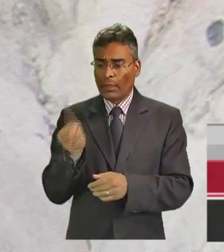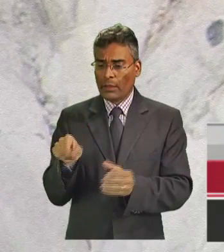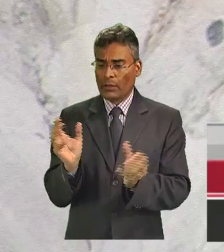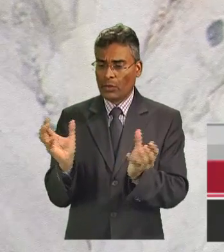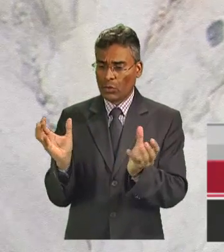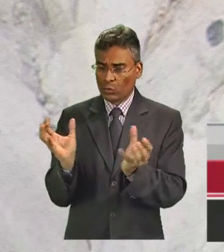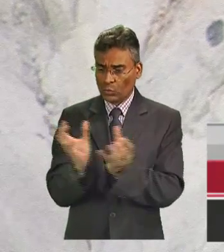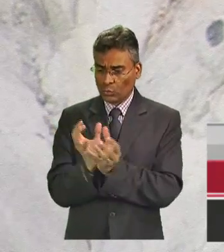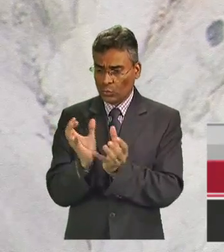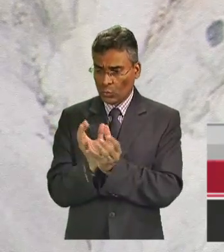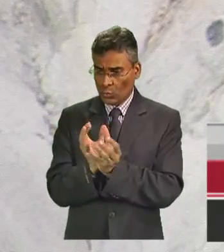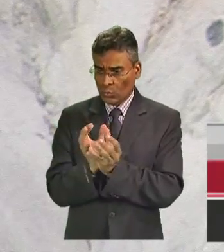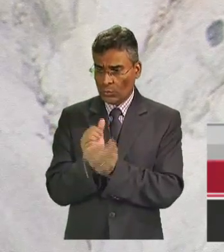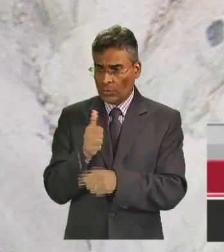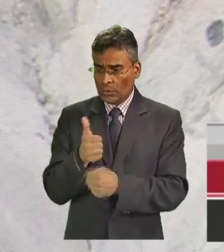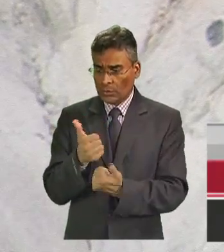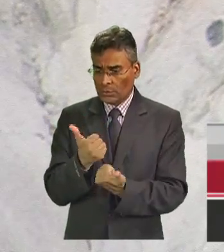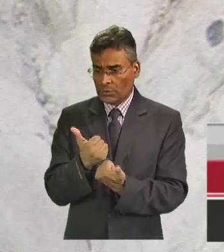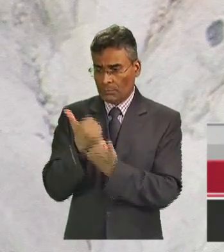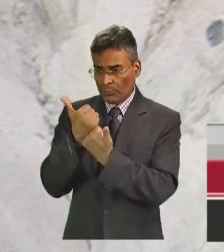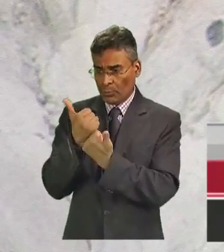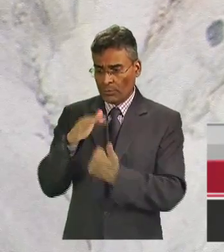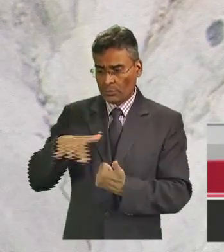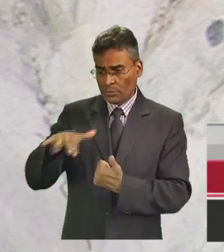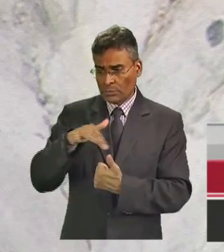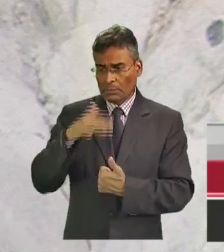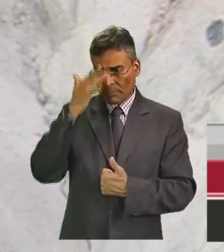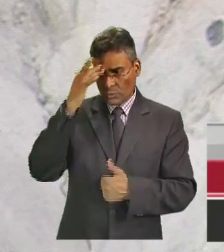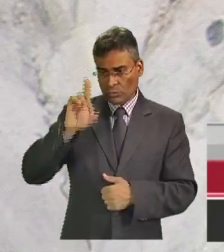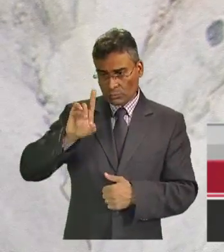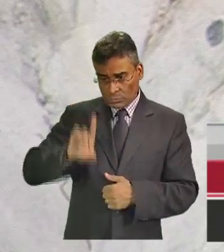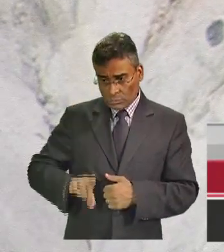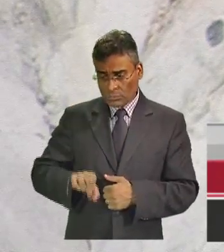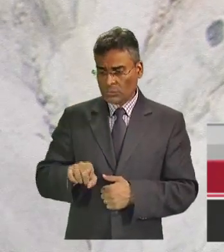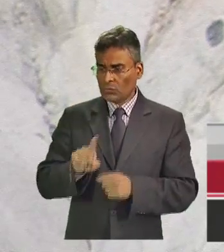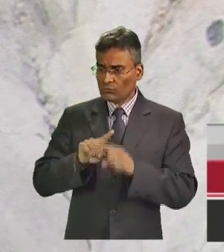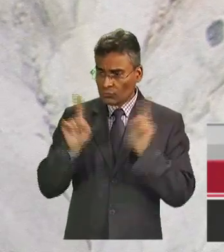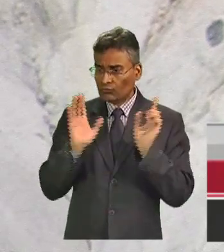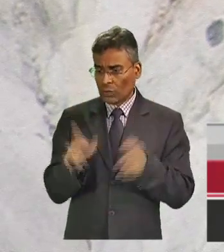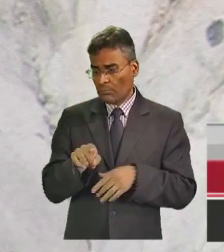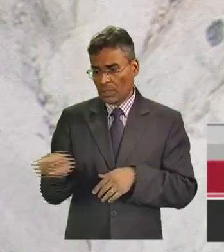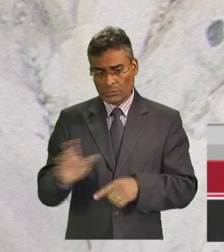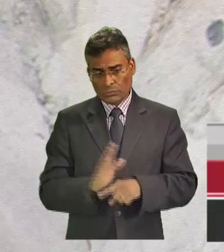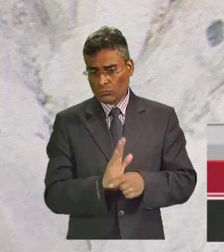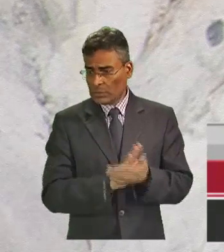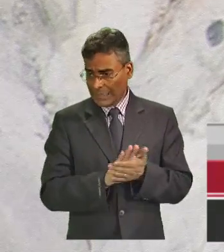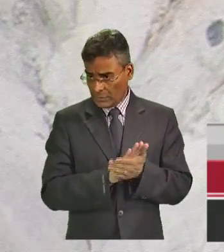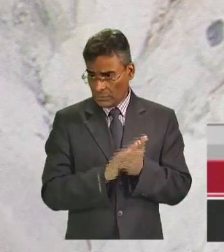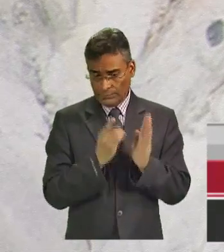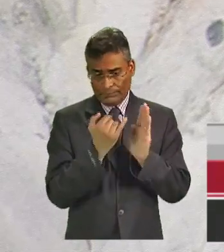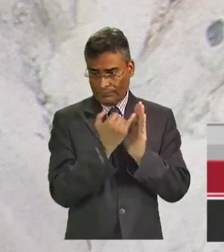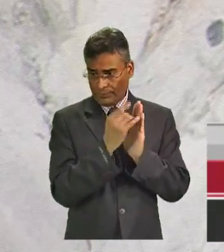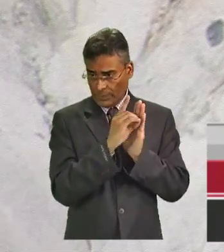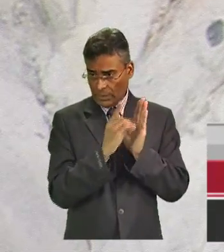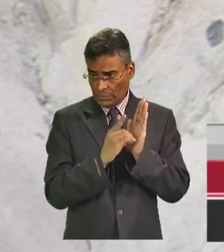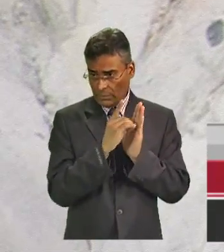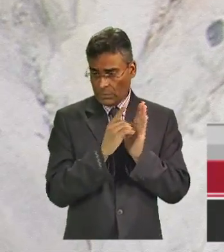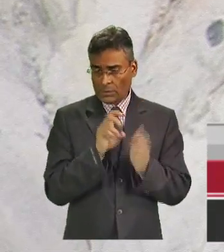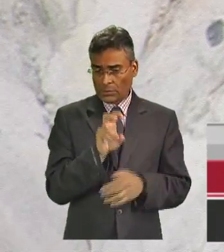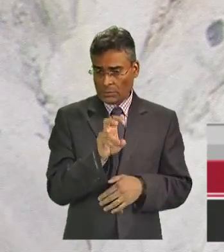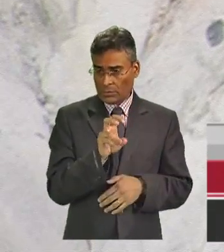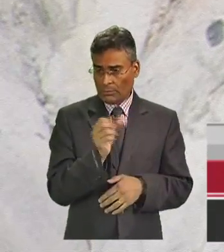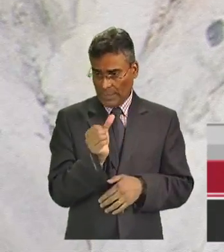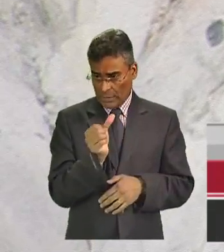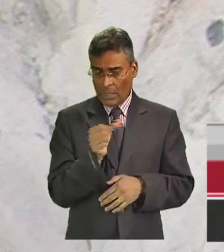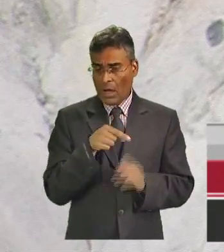Educacionais Específicas, porém a situação ainda não foi resolvida. O decreto 5626, no seu artigo